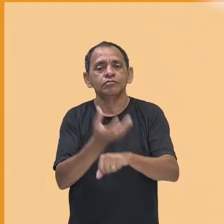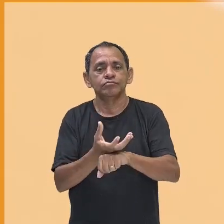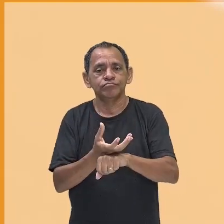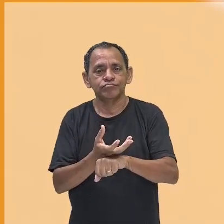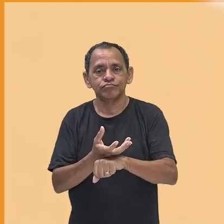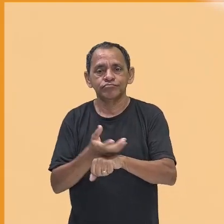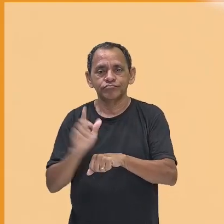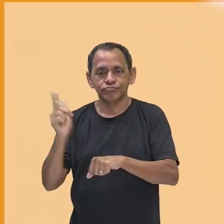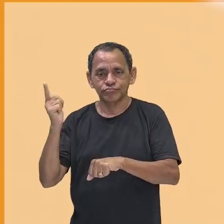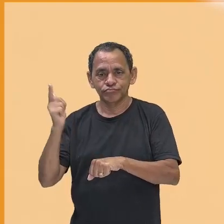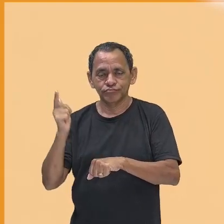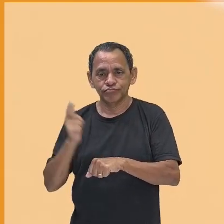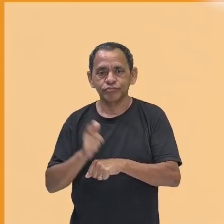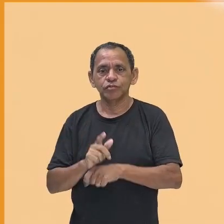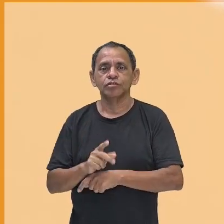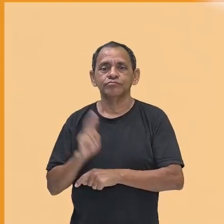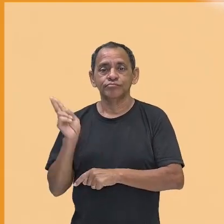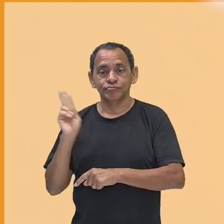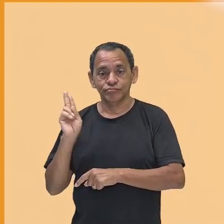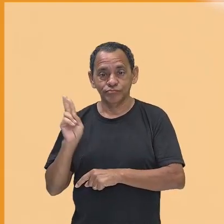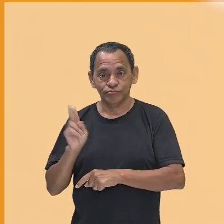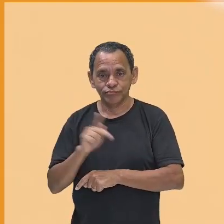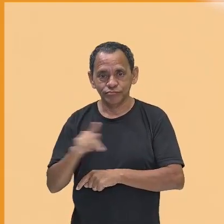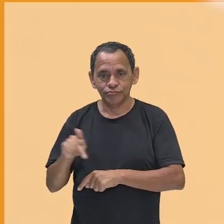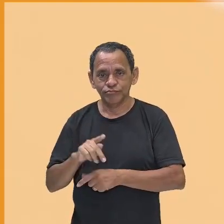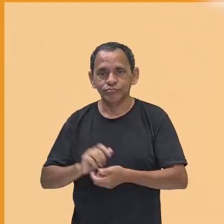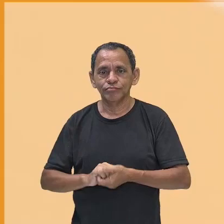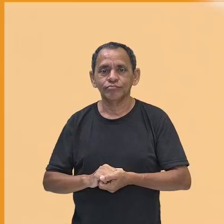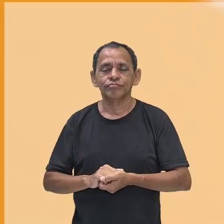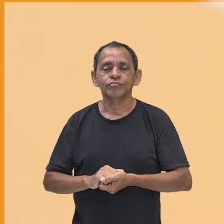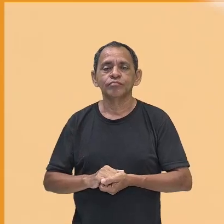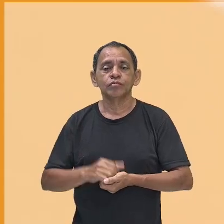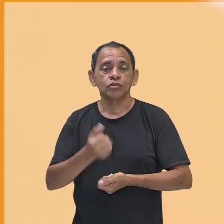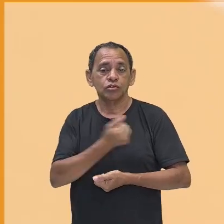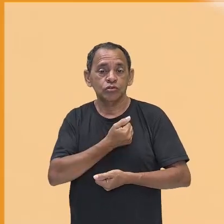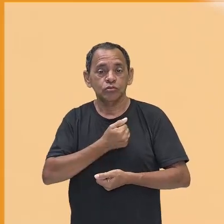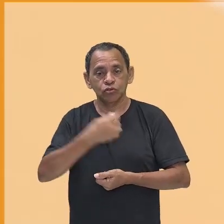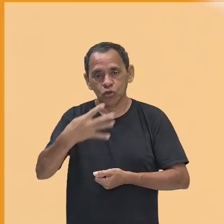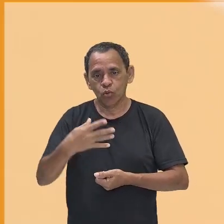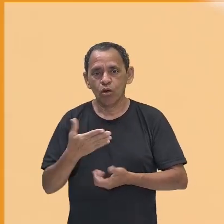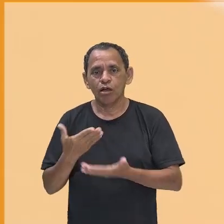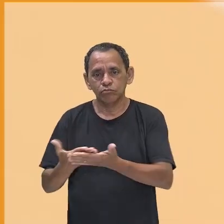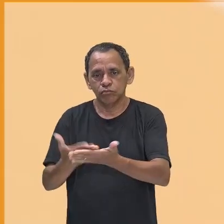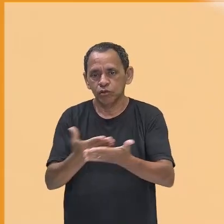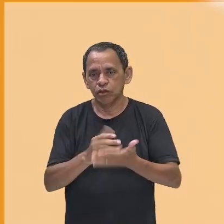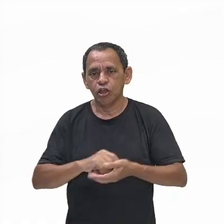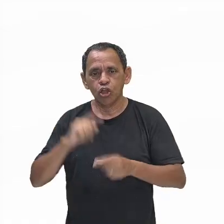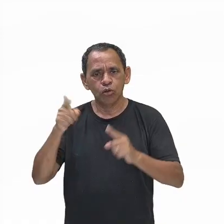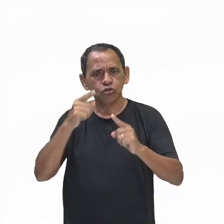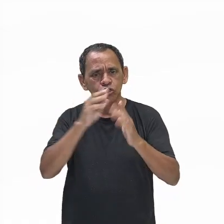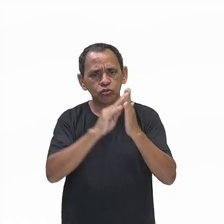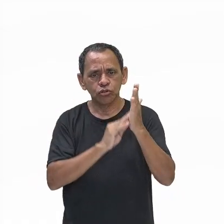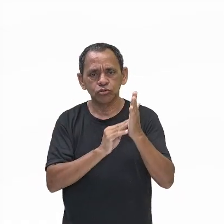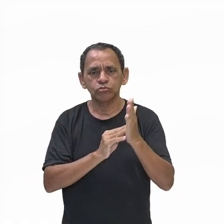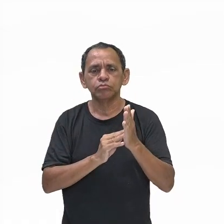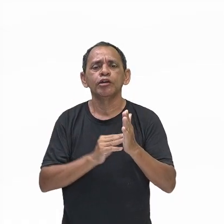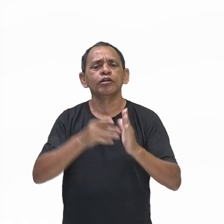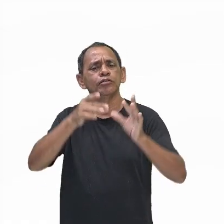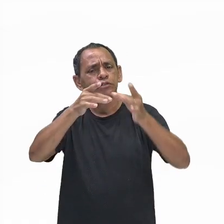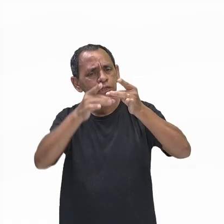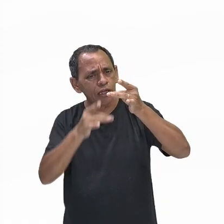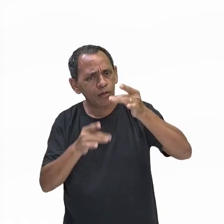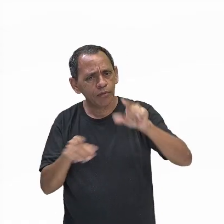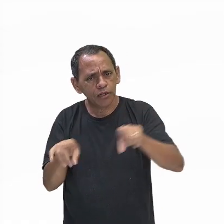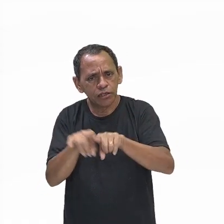nós vamos agora para a aula número 4. Vamos dar uma olhada aí o que nós temos como objeto de conhecimento e o detalhamento, não é